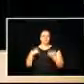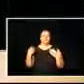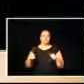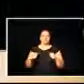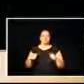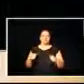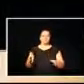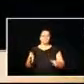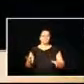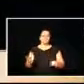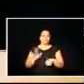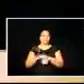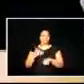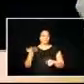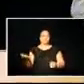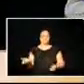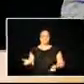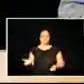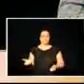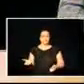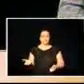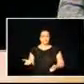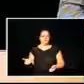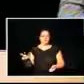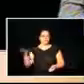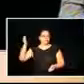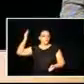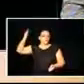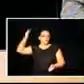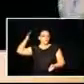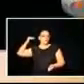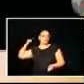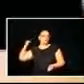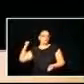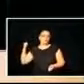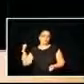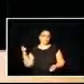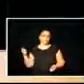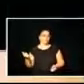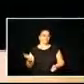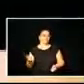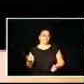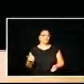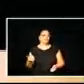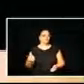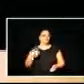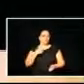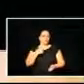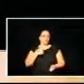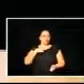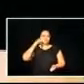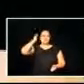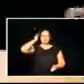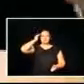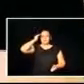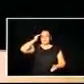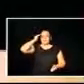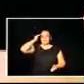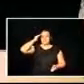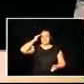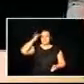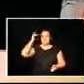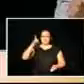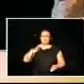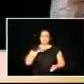mandato passado também, quando tinha votação para reorganizar secretarias, esse vereador, ele entende que tem que passar pela modernização. E mais